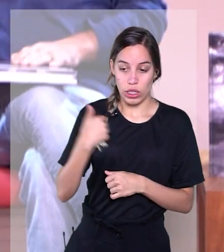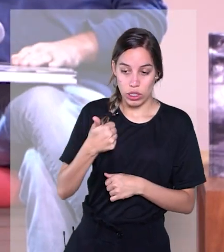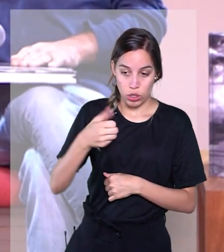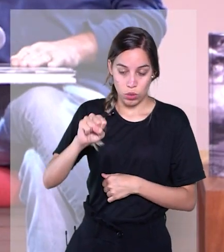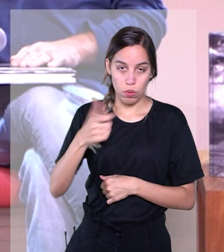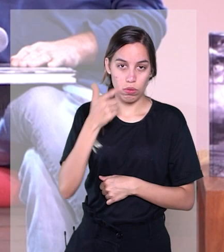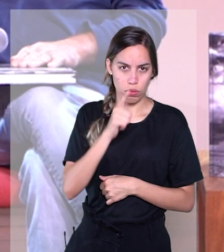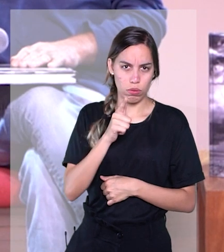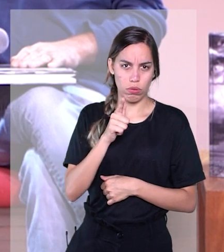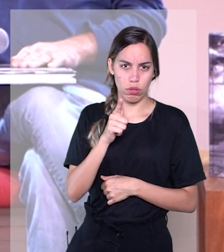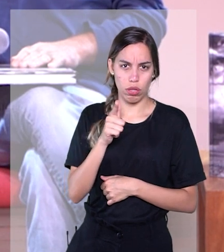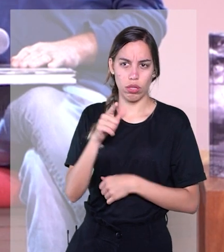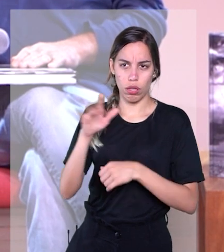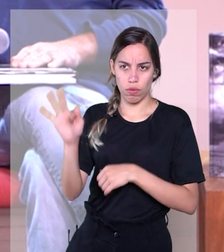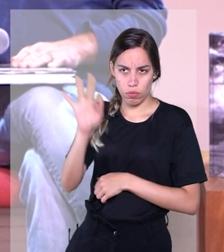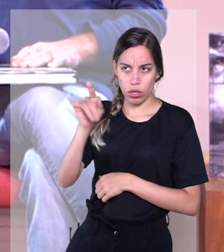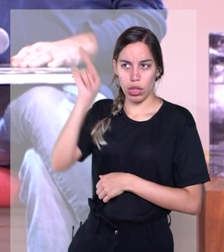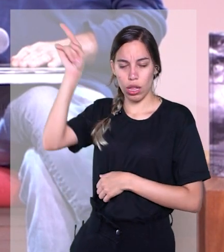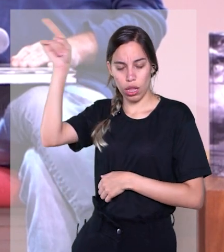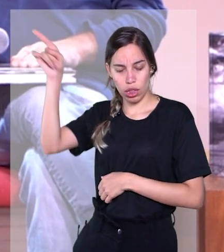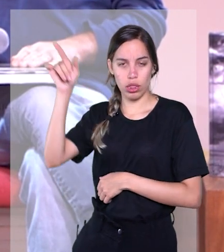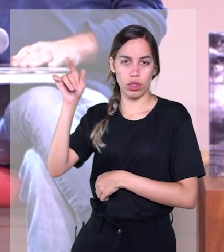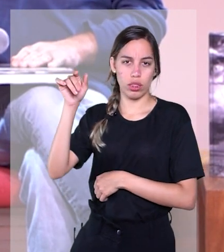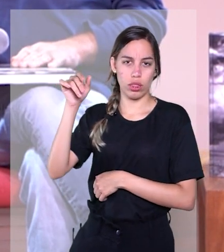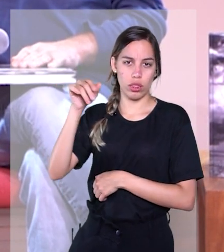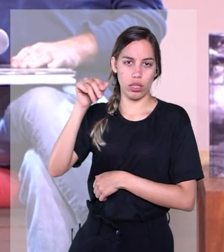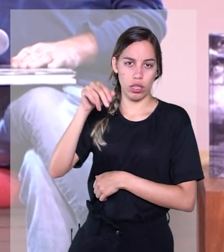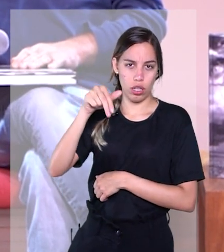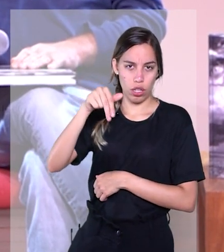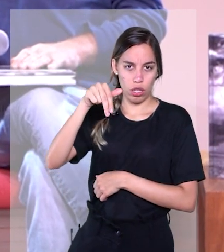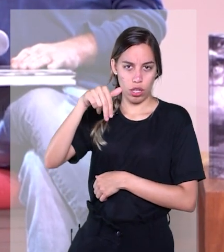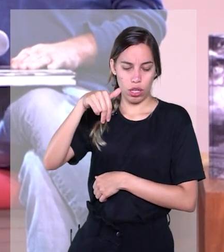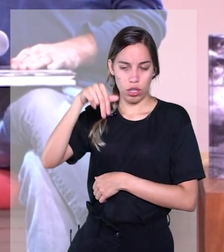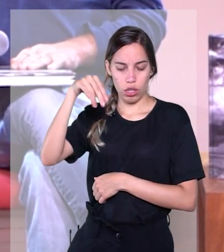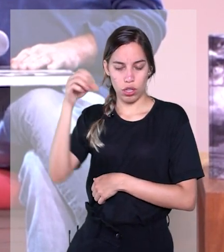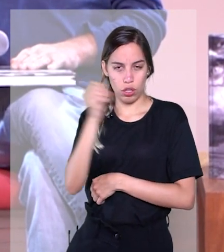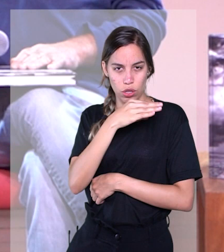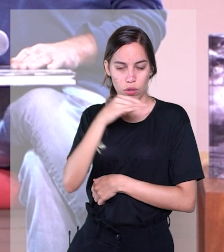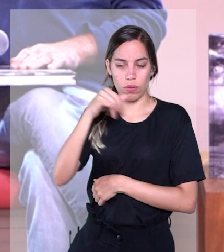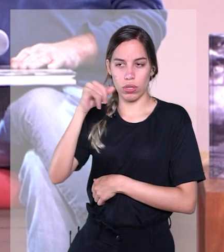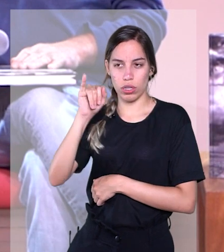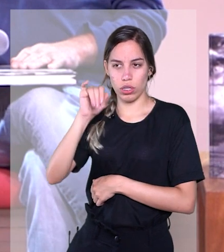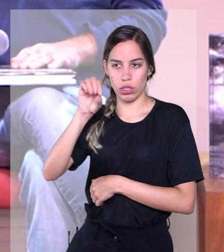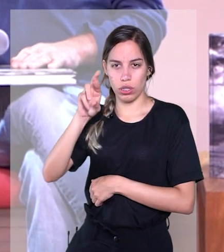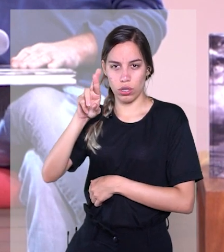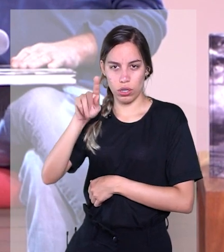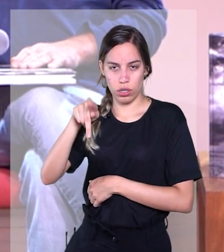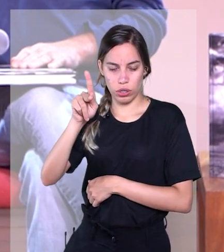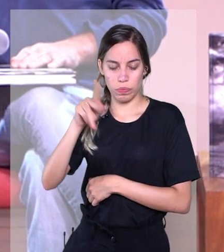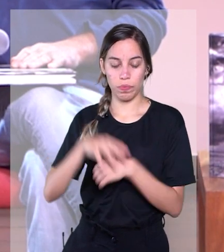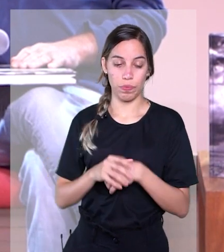estudos em Nova York. Adriano Fagundes é um homem branco, de cabelos e barba grisalhos. Ele usa um óculos de